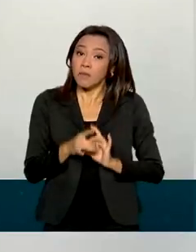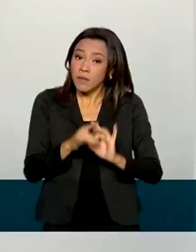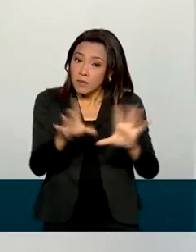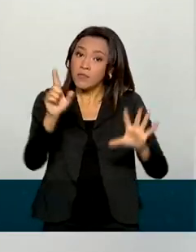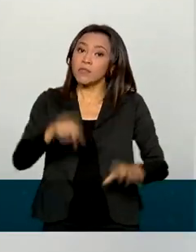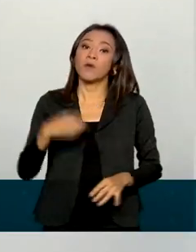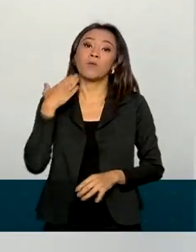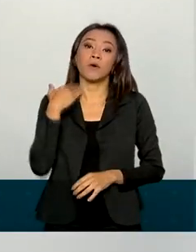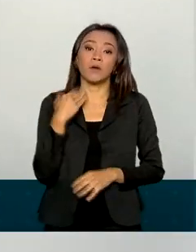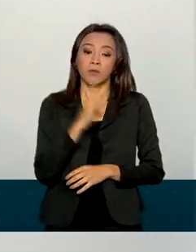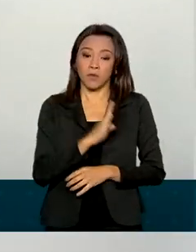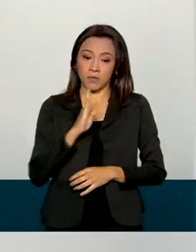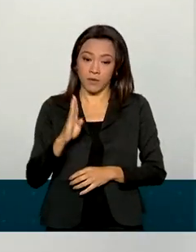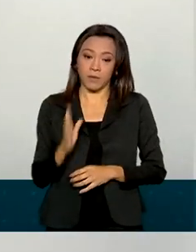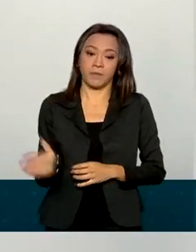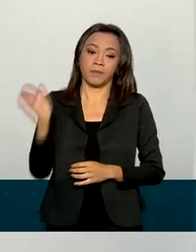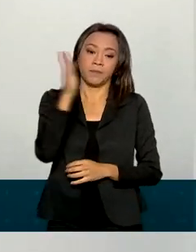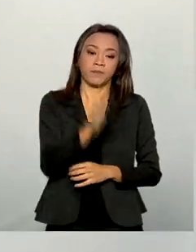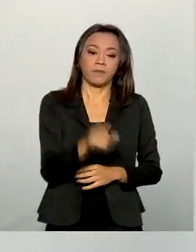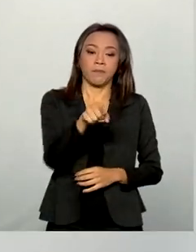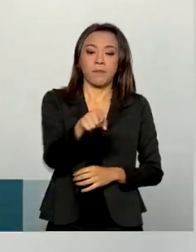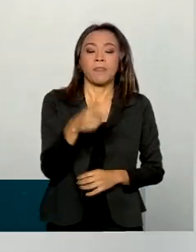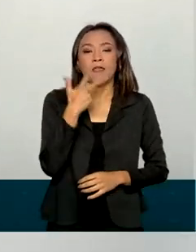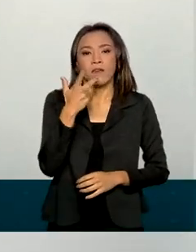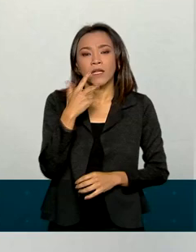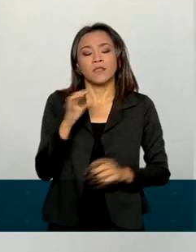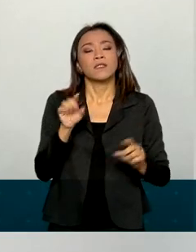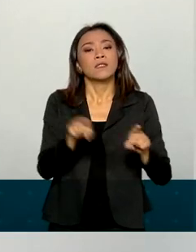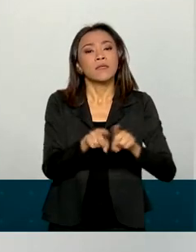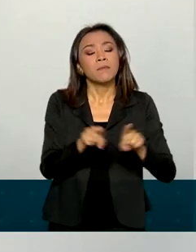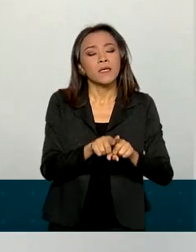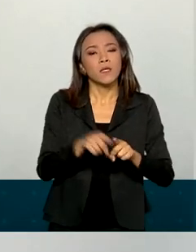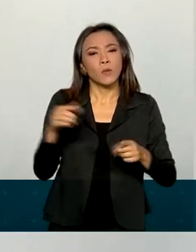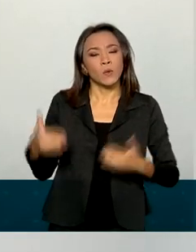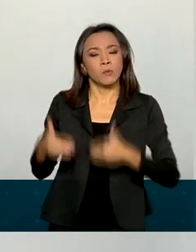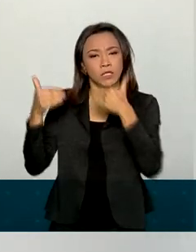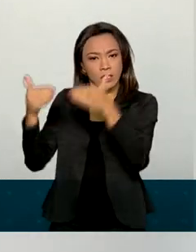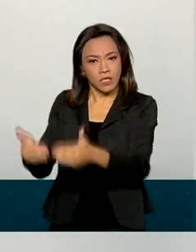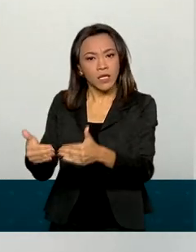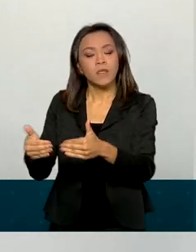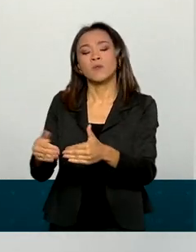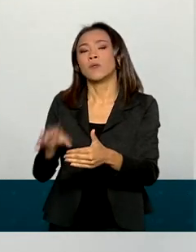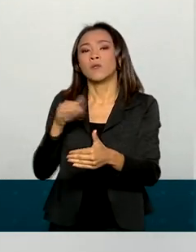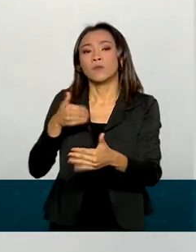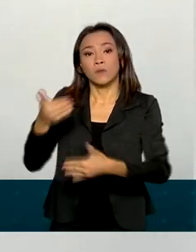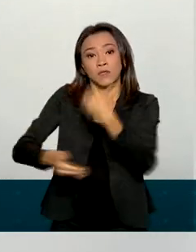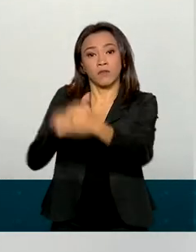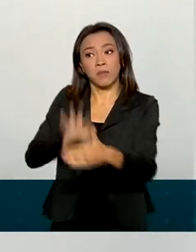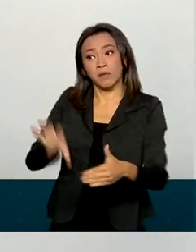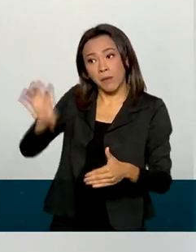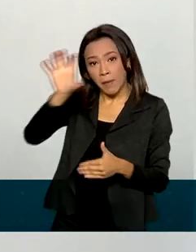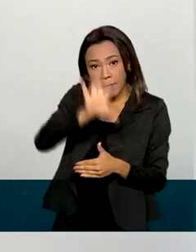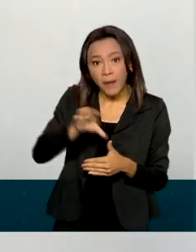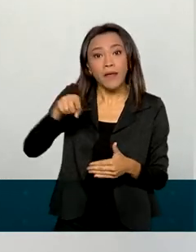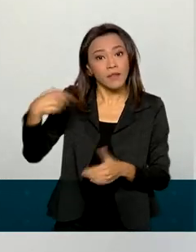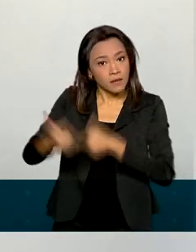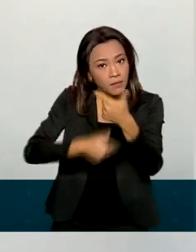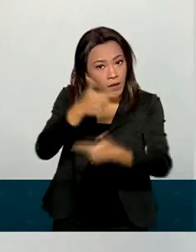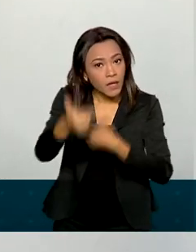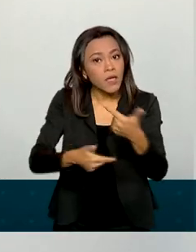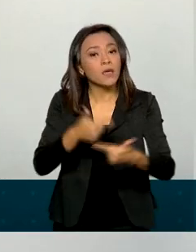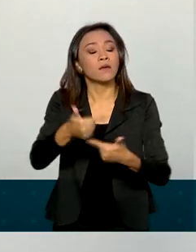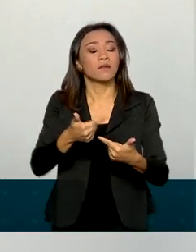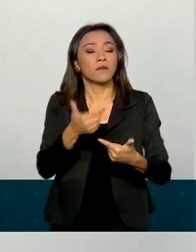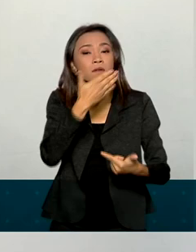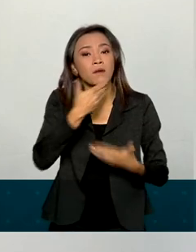Brasil. Tanto a superintendência quanto o Ministério do Desenvolvimento Regional, ele vem trabalhando para melhorar o acesso ao